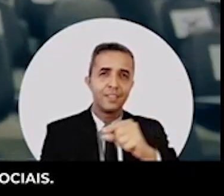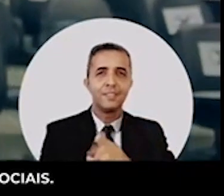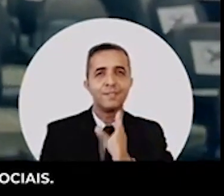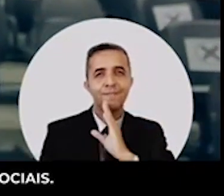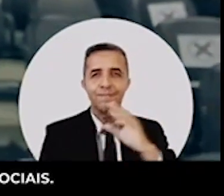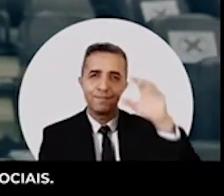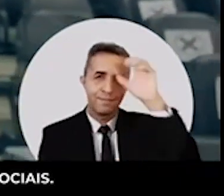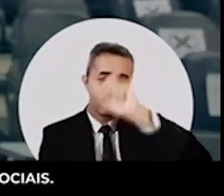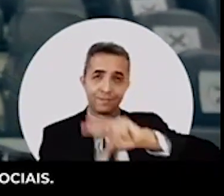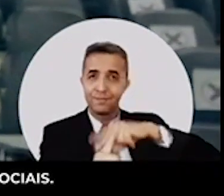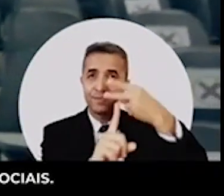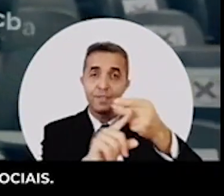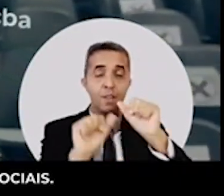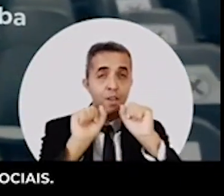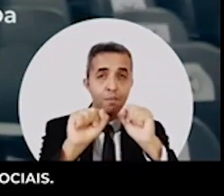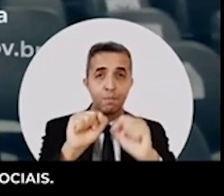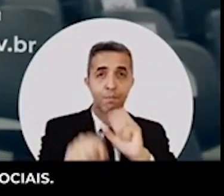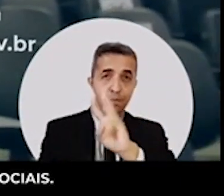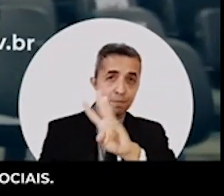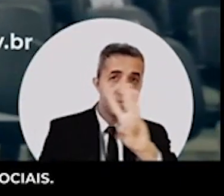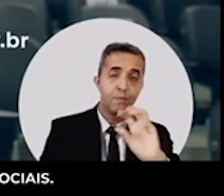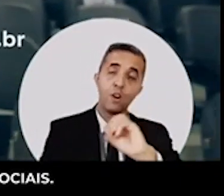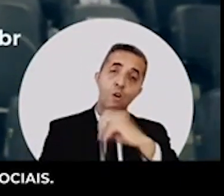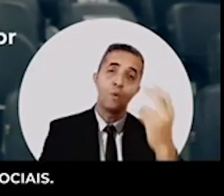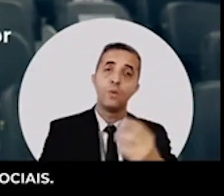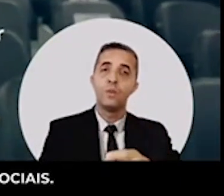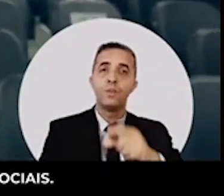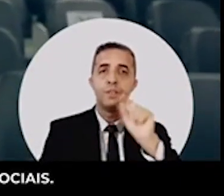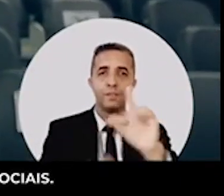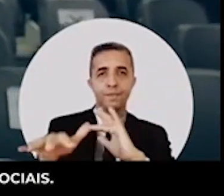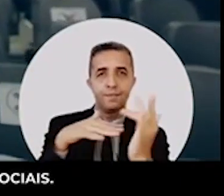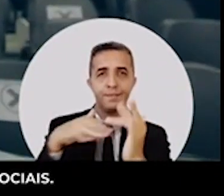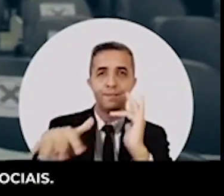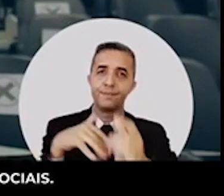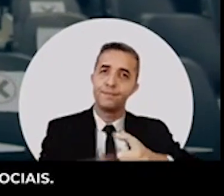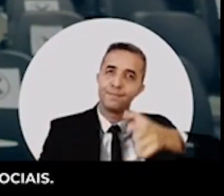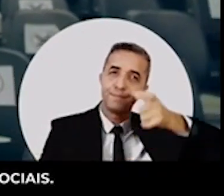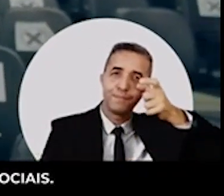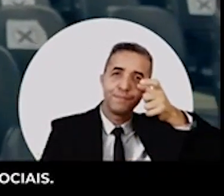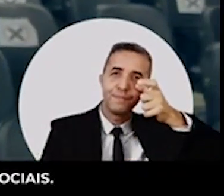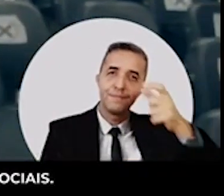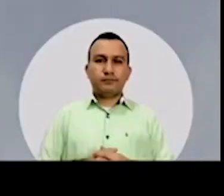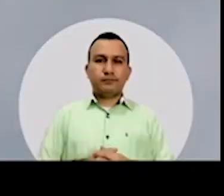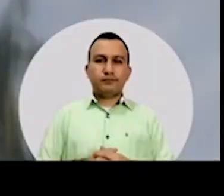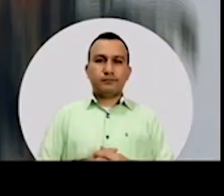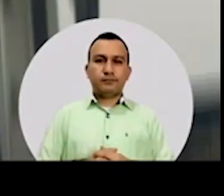mais? Então já sabe, acesse o site da Câmara e nos siga nas nossas redes sociais.